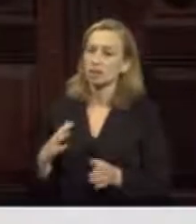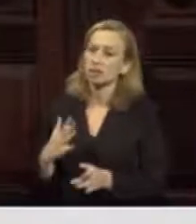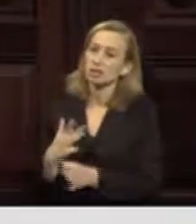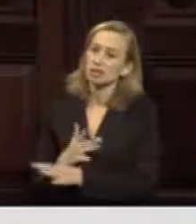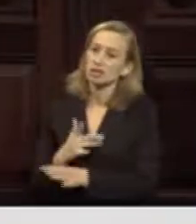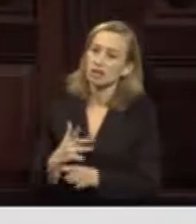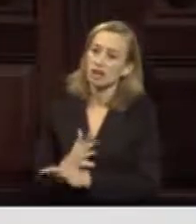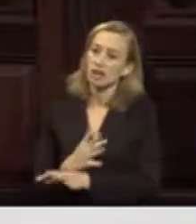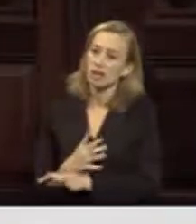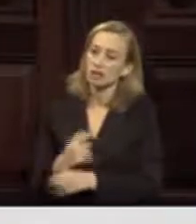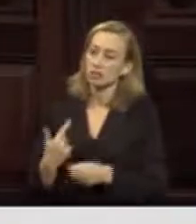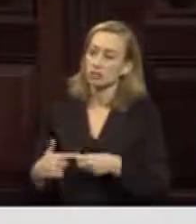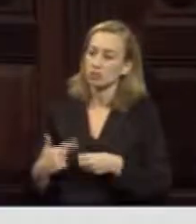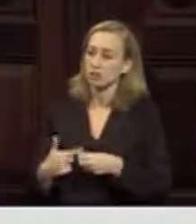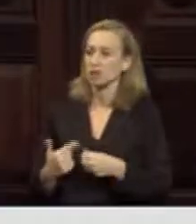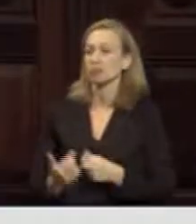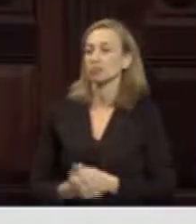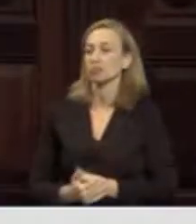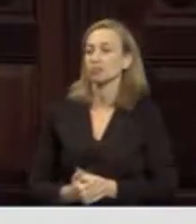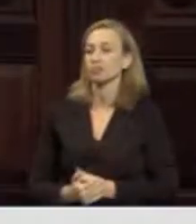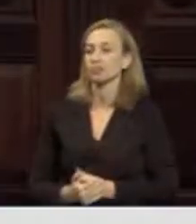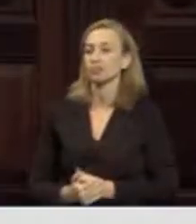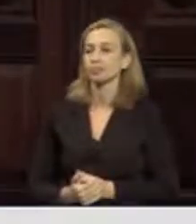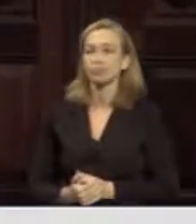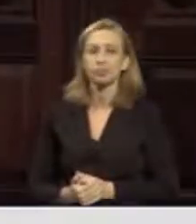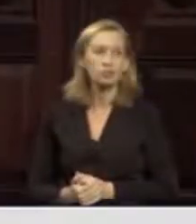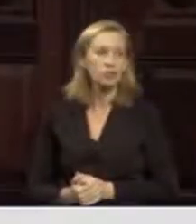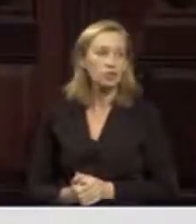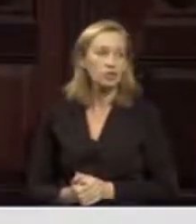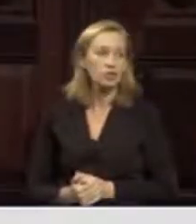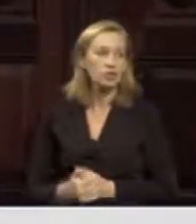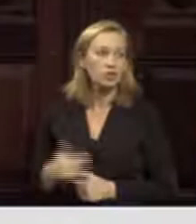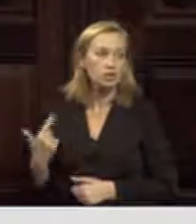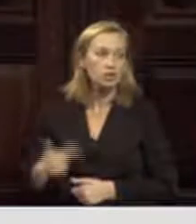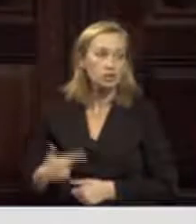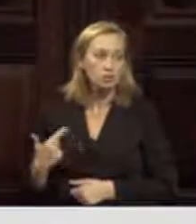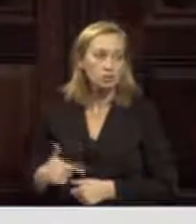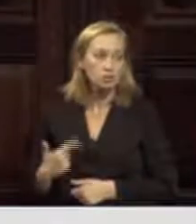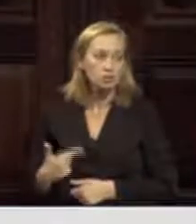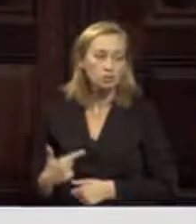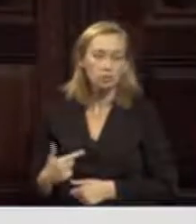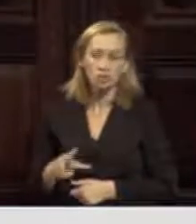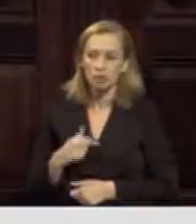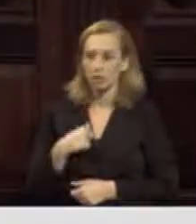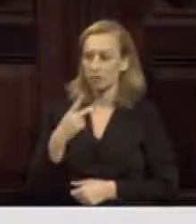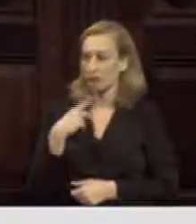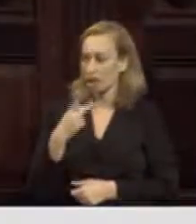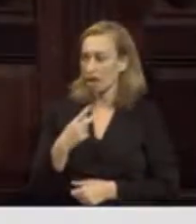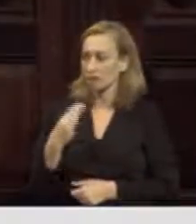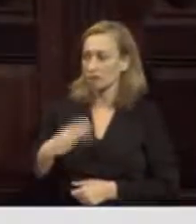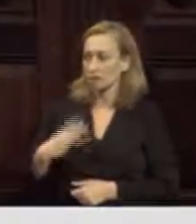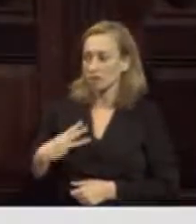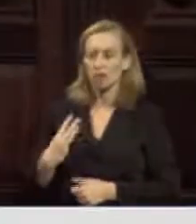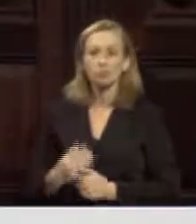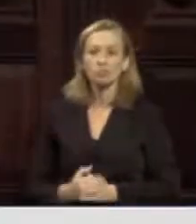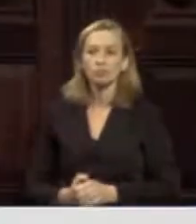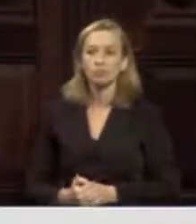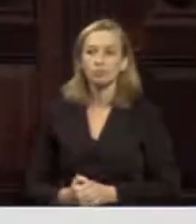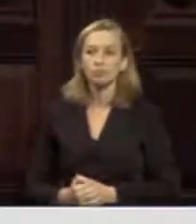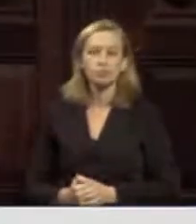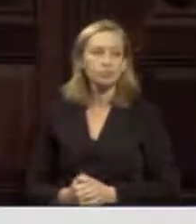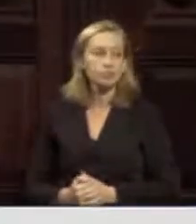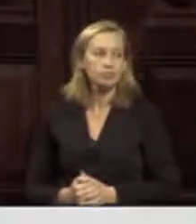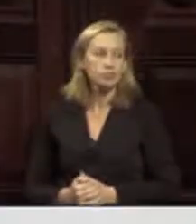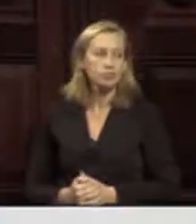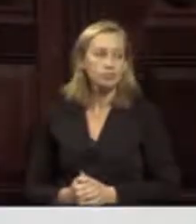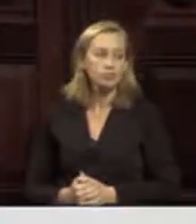e nos municípios do interior. Bem, esse é o segundo ponto que eu queria falar. Terceiro,